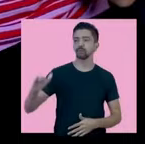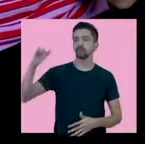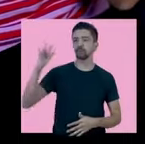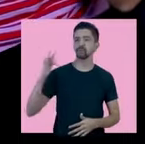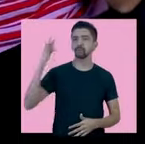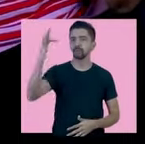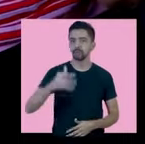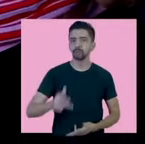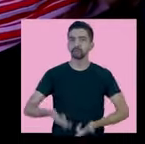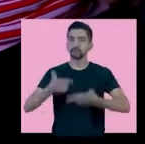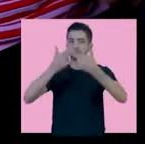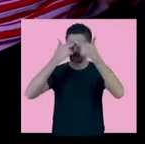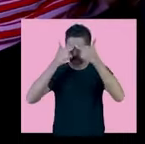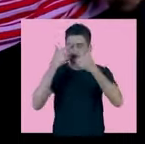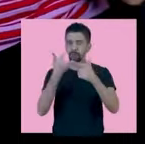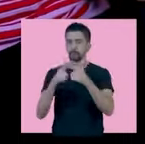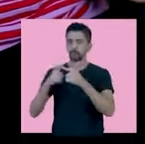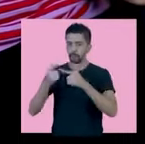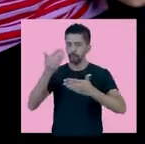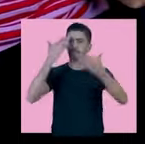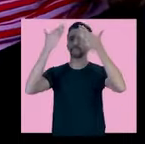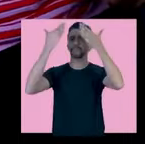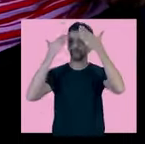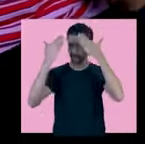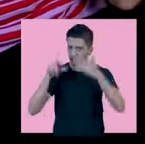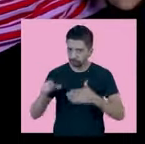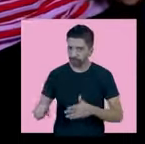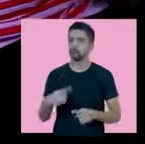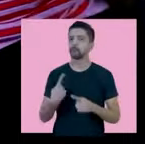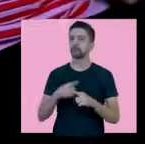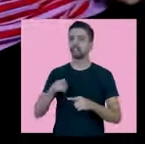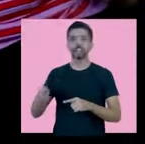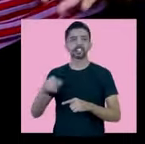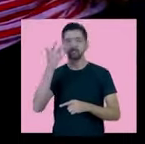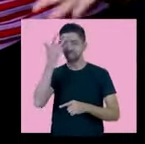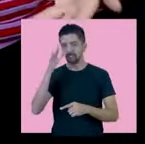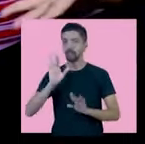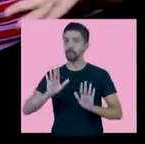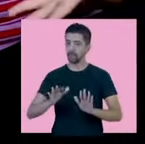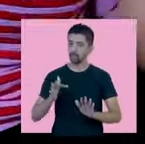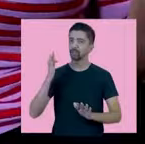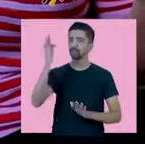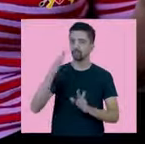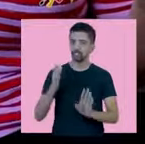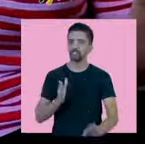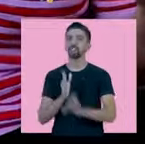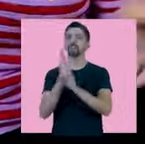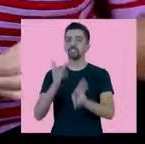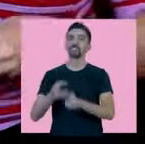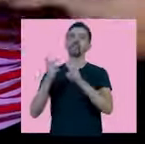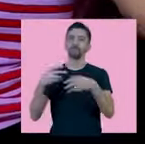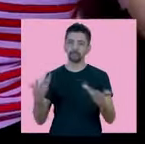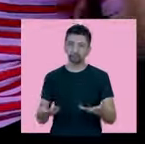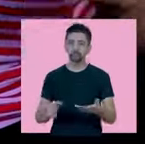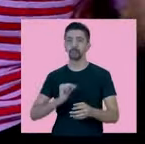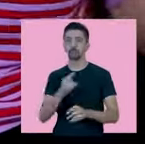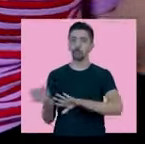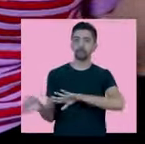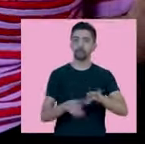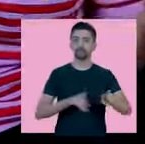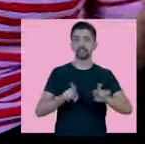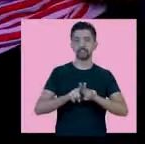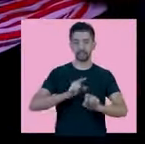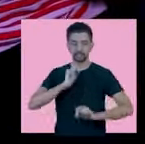muitas consequências psíquicas para as pessoas quando elas entendem que elas, na verdade, estavam sendo abusadas. Outro ponto para prestar atenção são